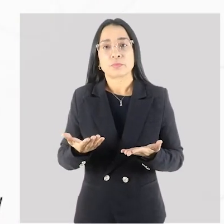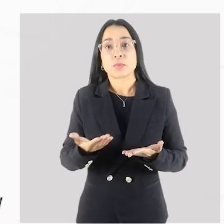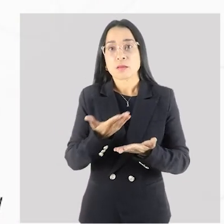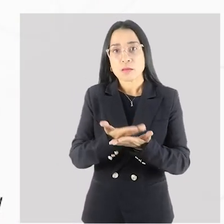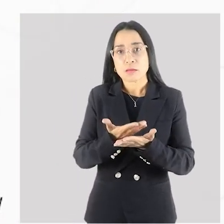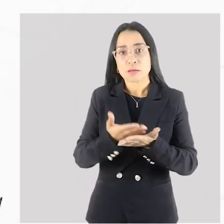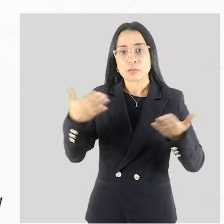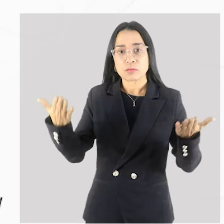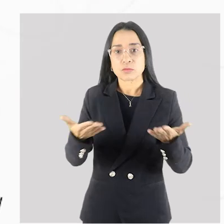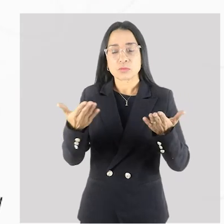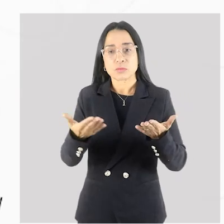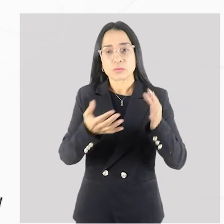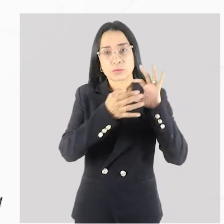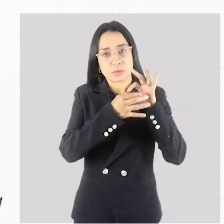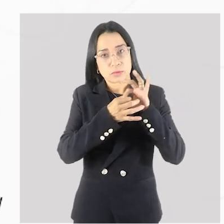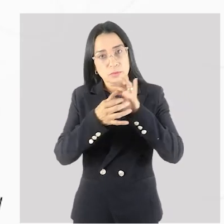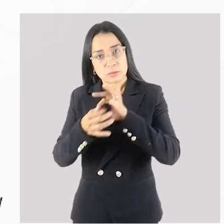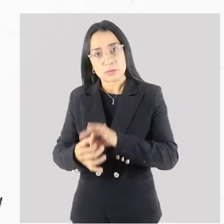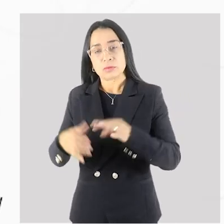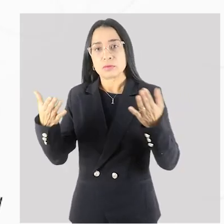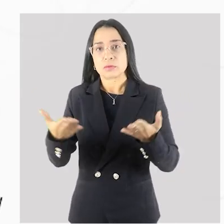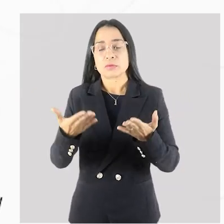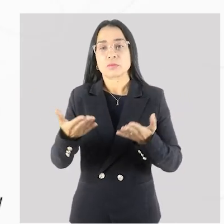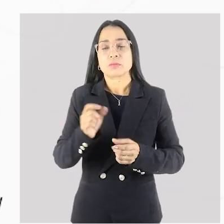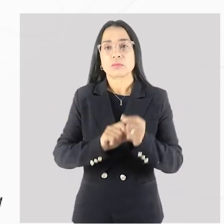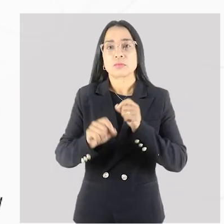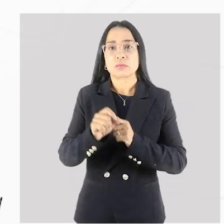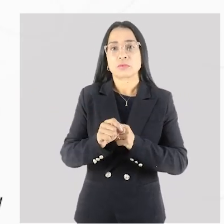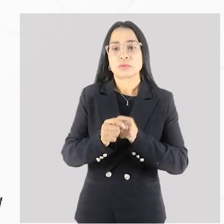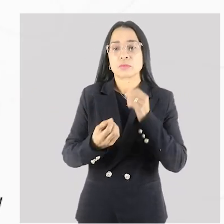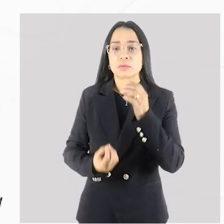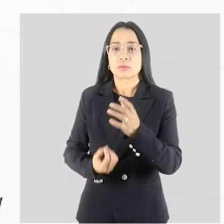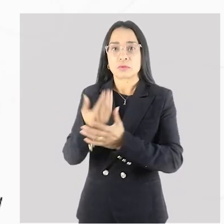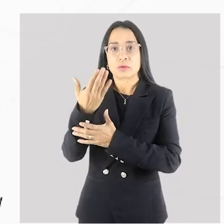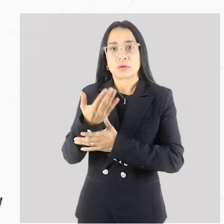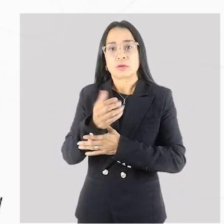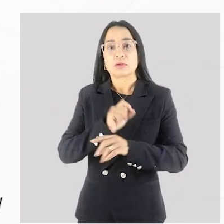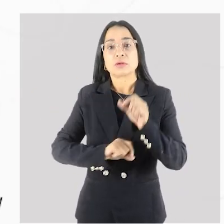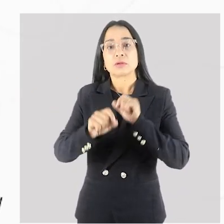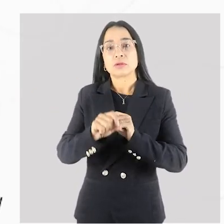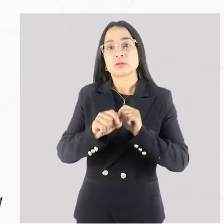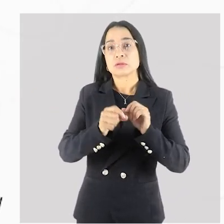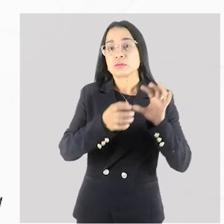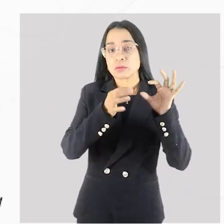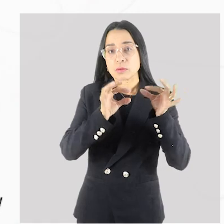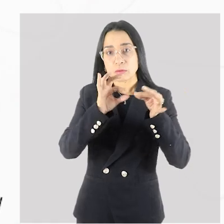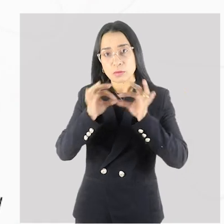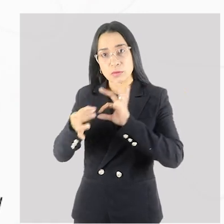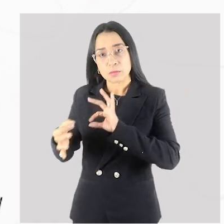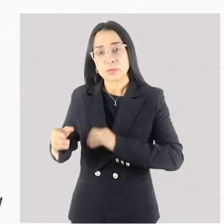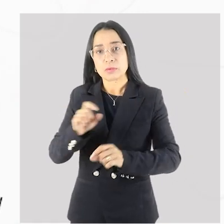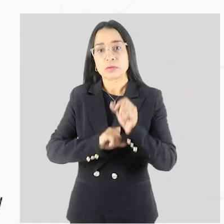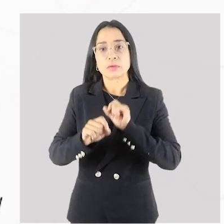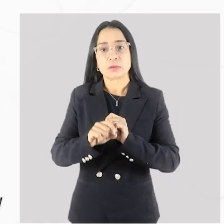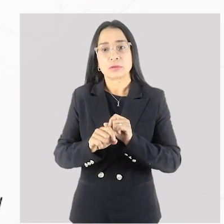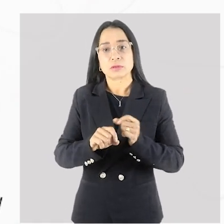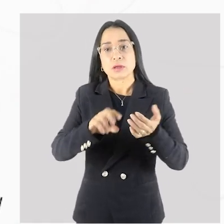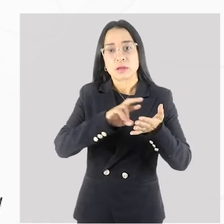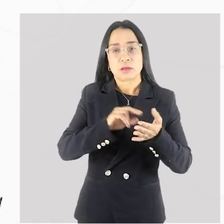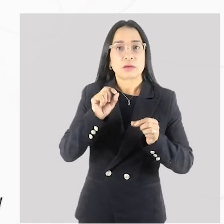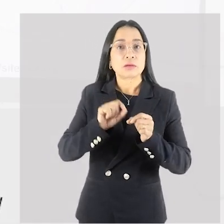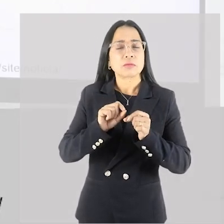Contextualizando um pouco sobre a origem dos Jogos Olímpicos, né? No tempo moderno, os Jogos eles são feitos em várias